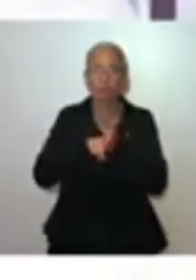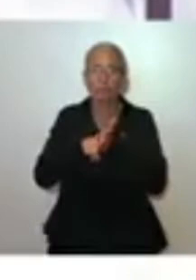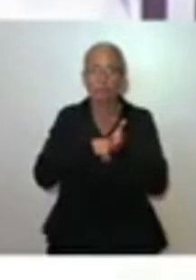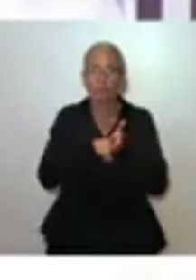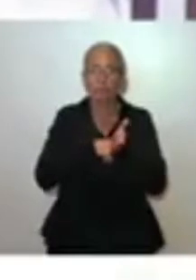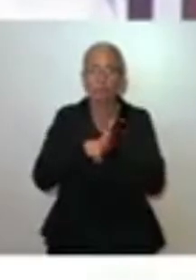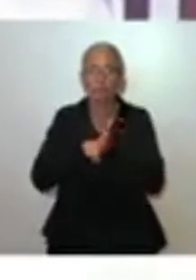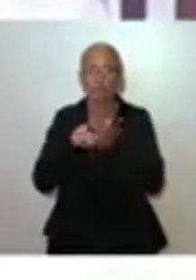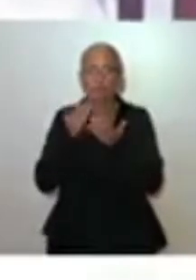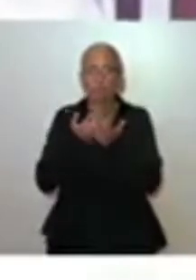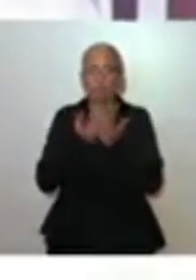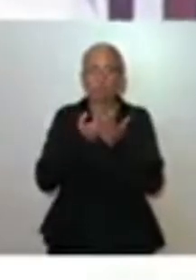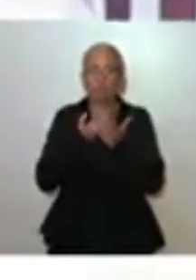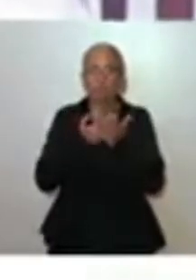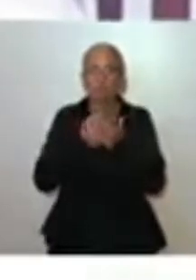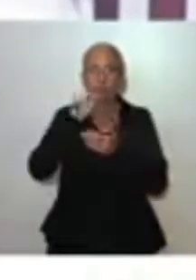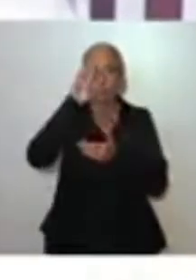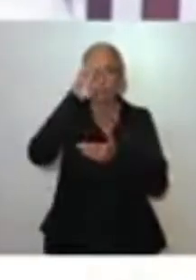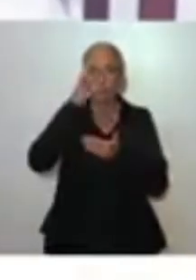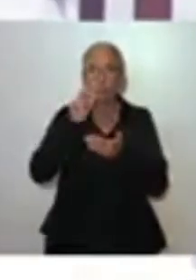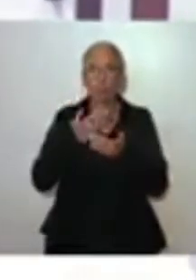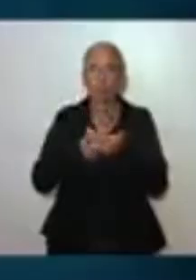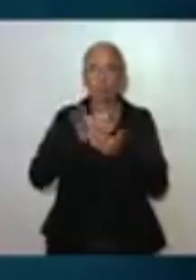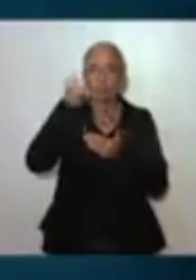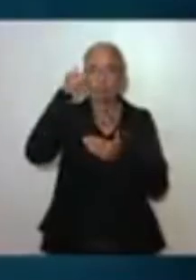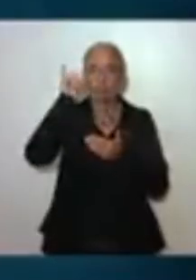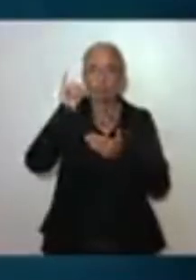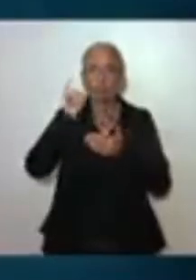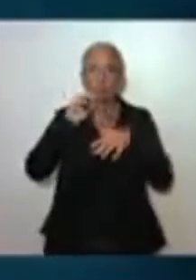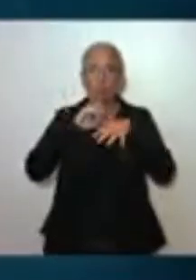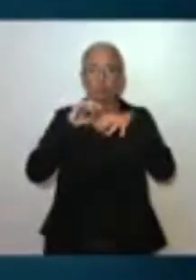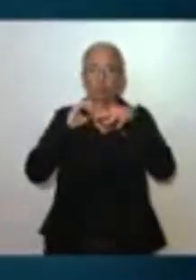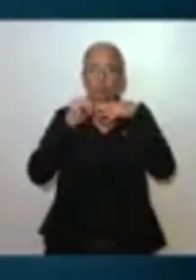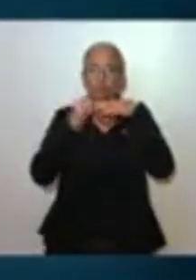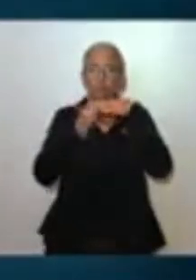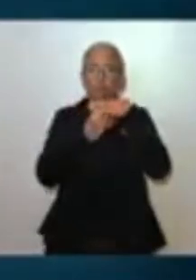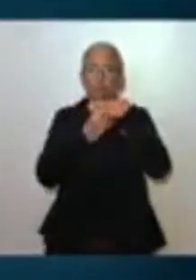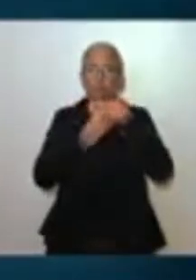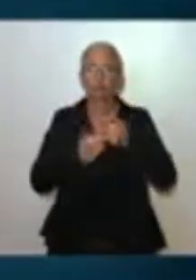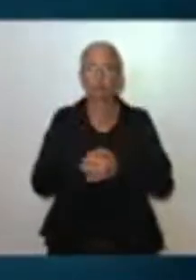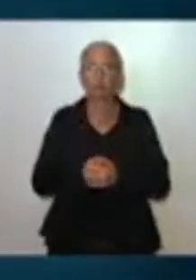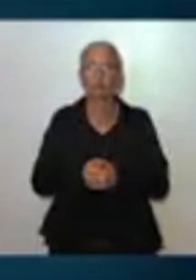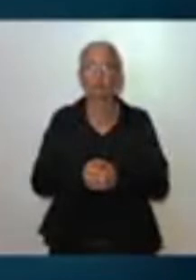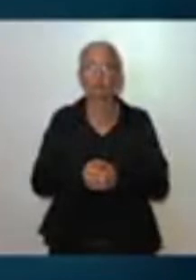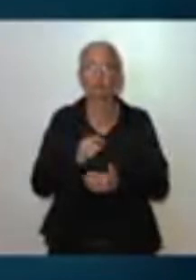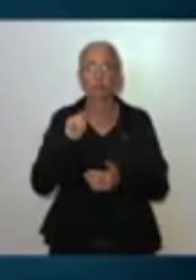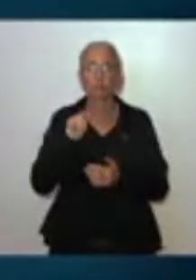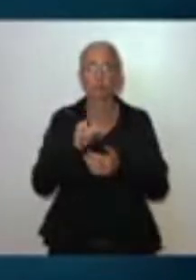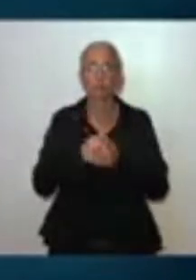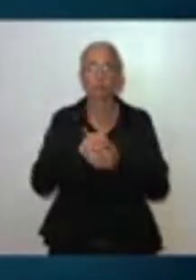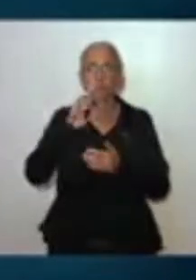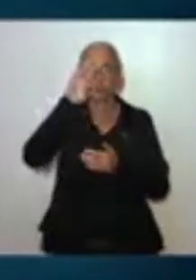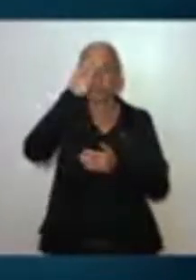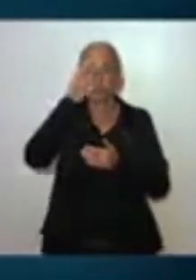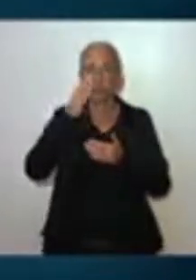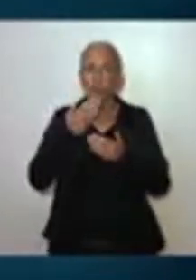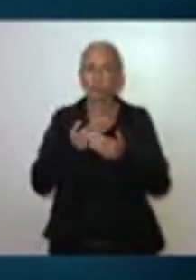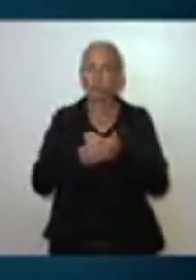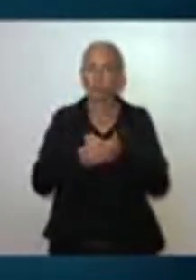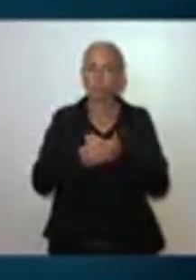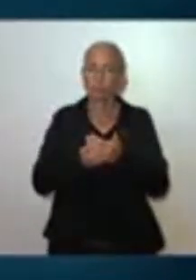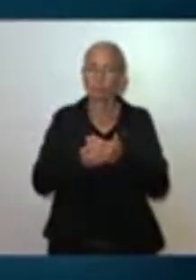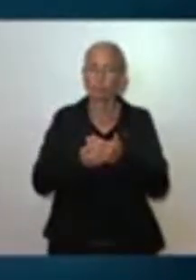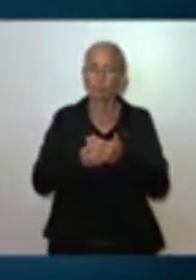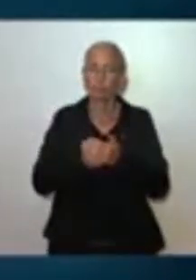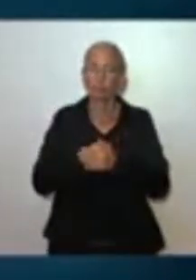como você não acredita que nós podemos combater a fake News tá bem audível mas como é que o senhor acredita Ministro que